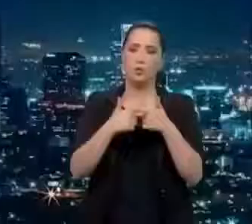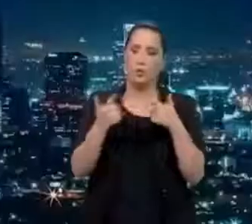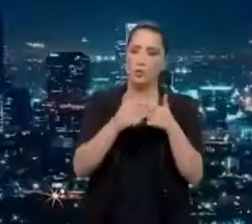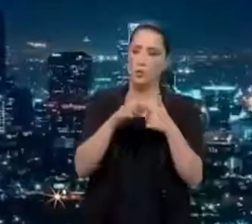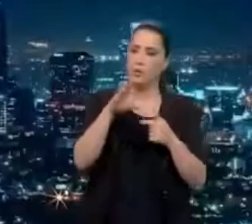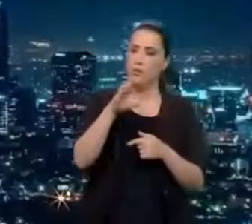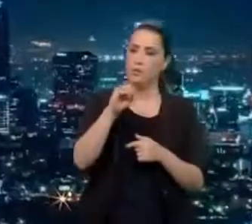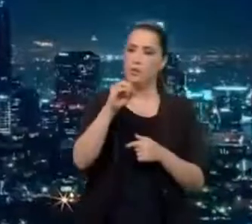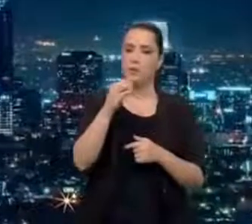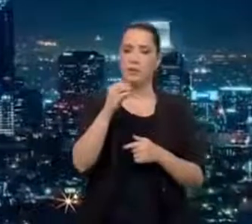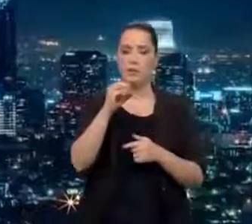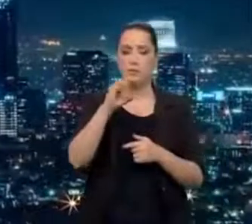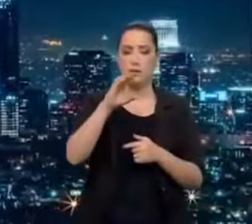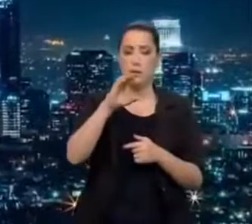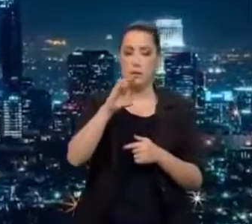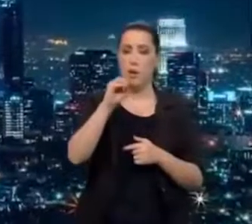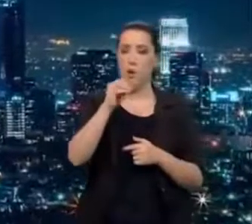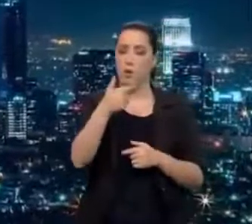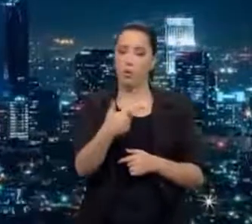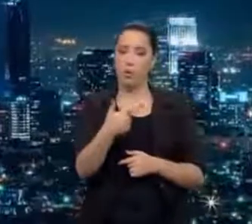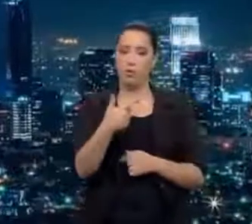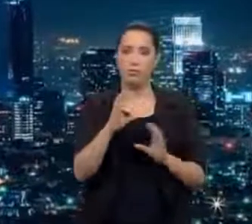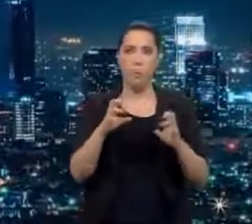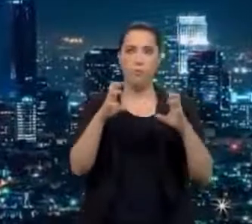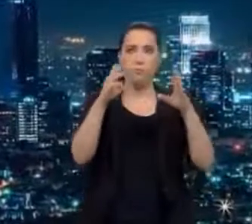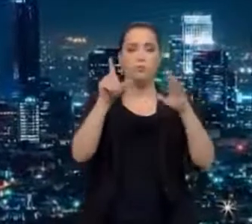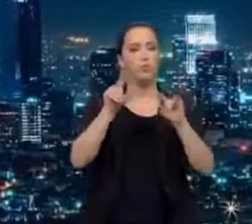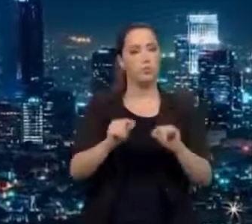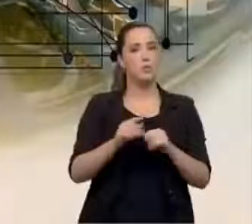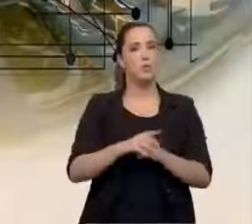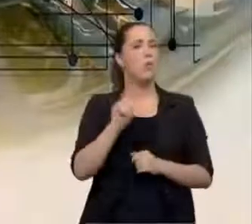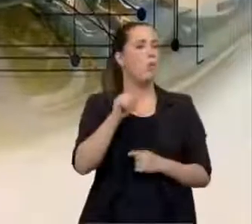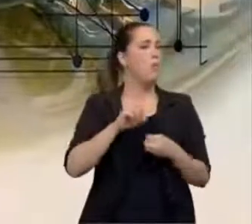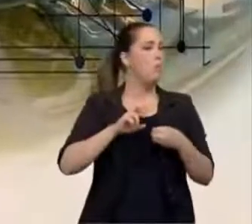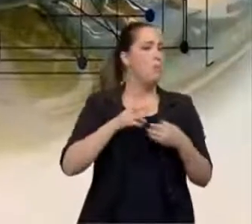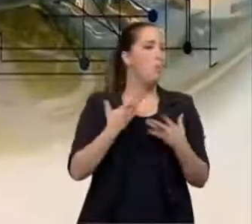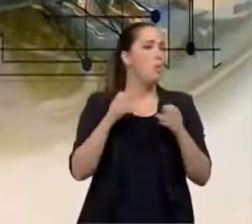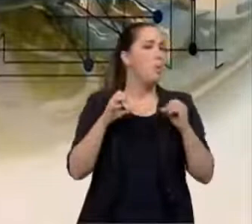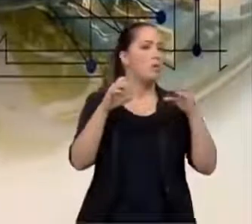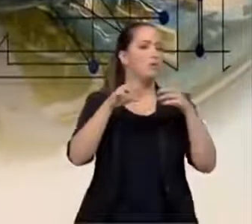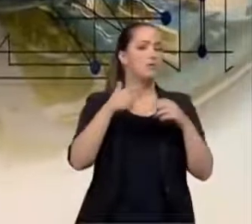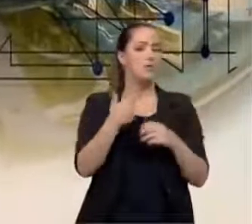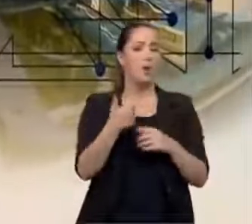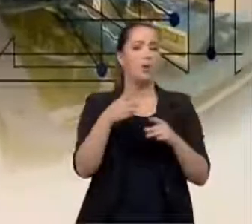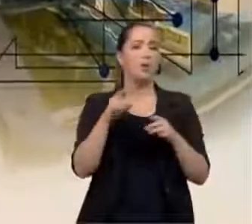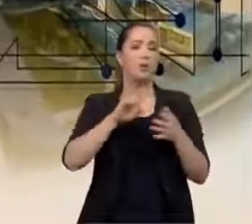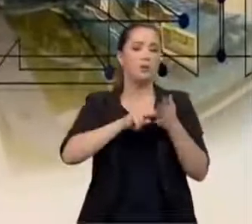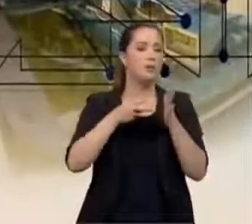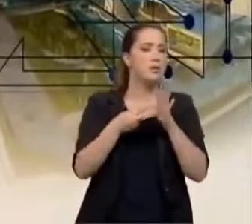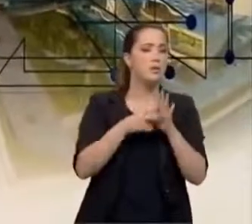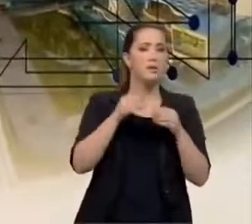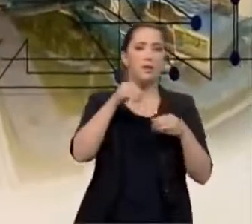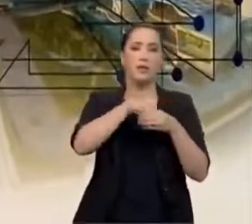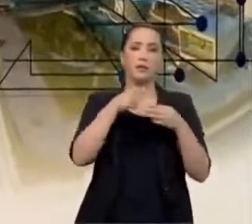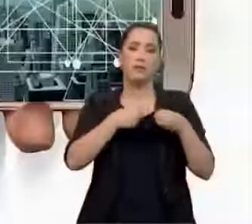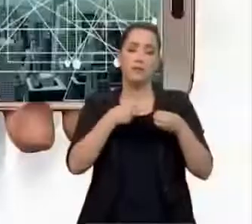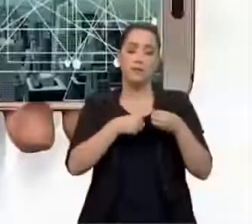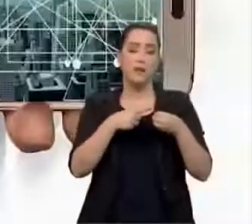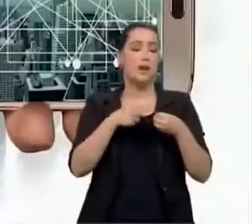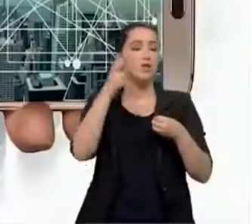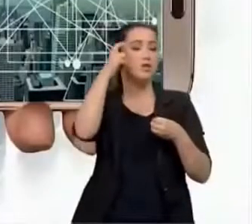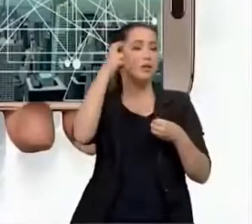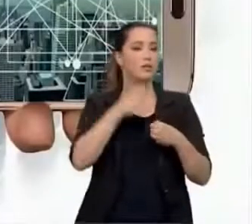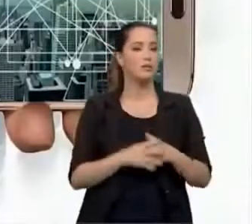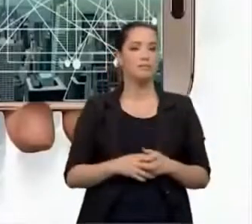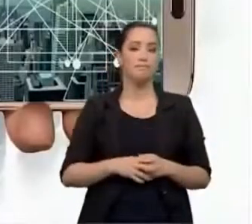atmosfera. Ué, mas o que isso tem a ver com cidade inteligente? É que nem só de grandes tecnologias digitais